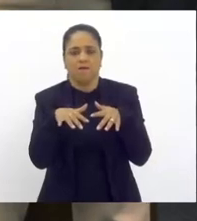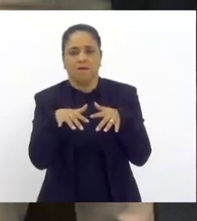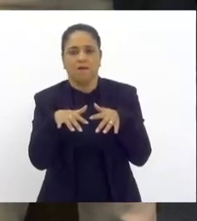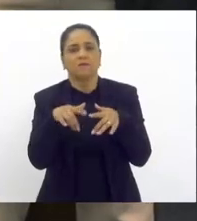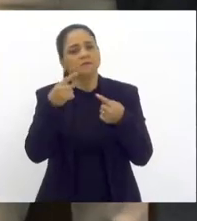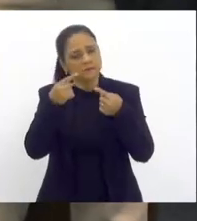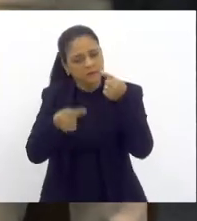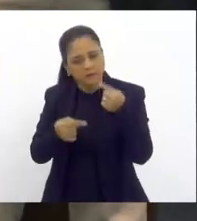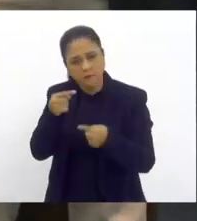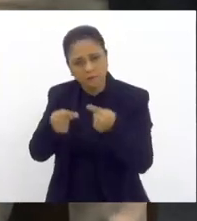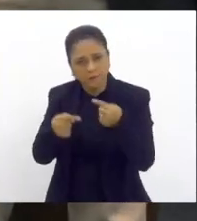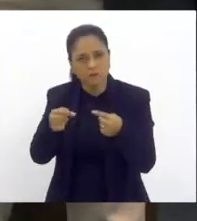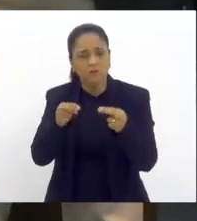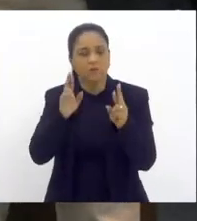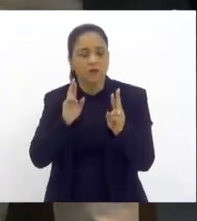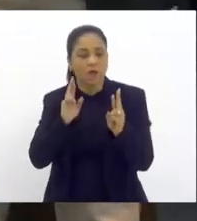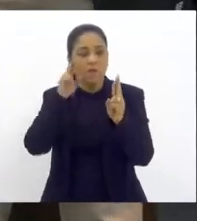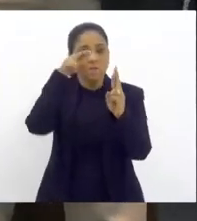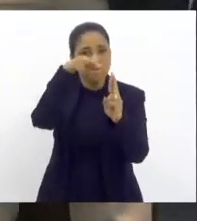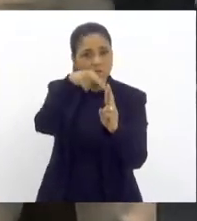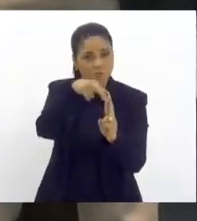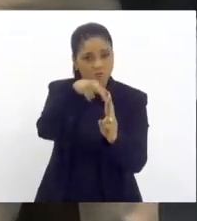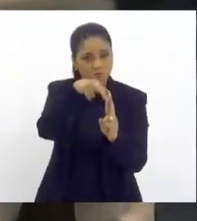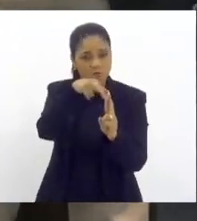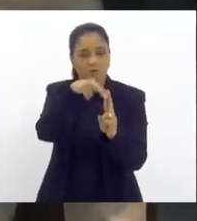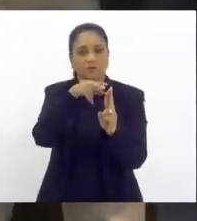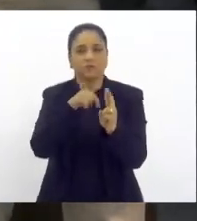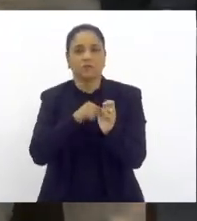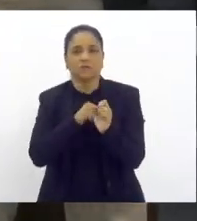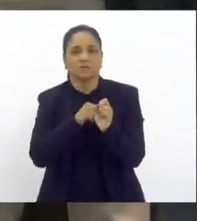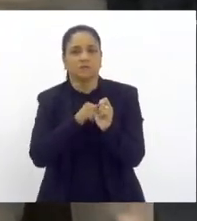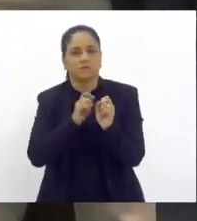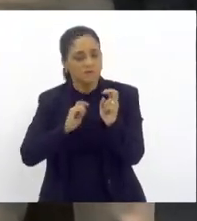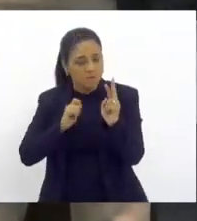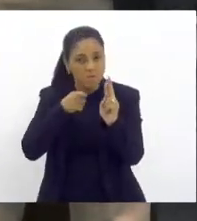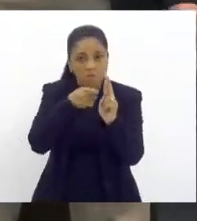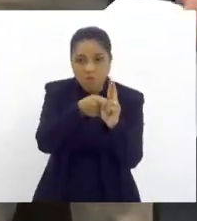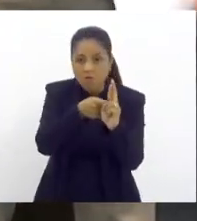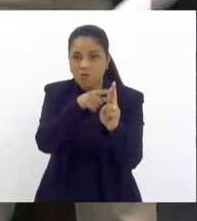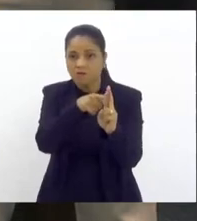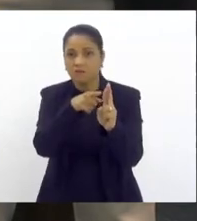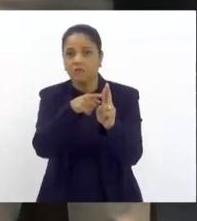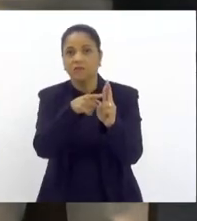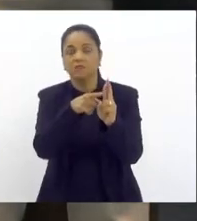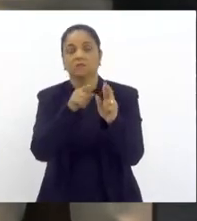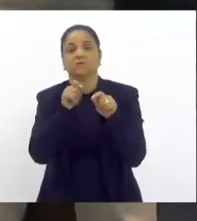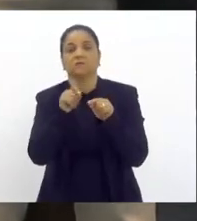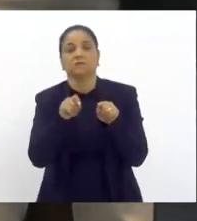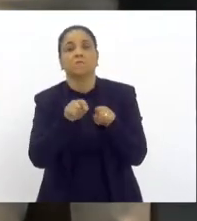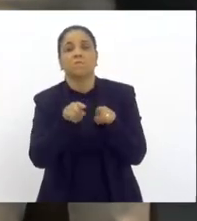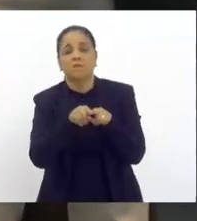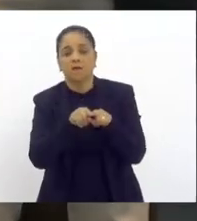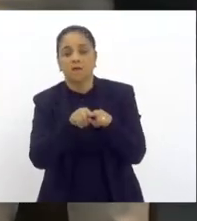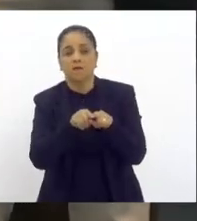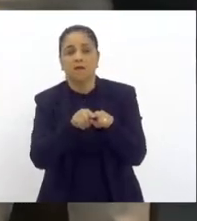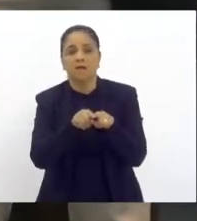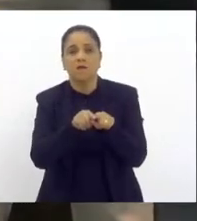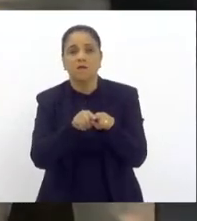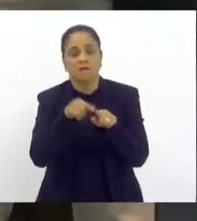relação à Procuradoria ser um órgão tal que as suas atribuições não colidam com